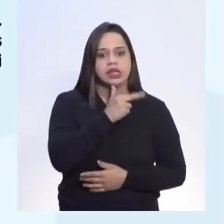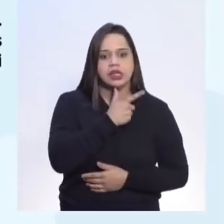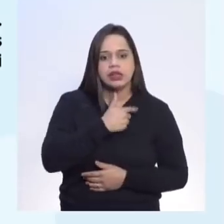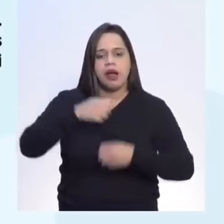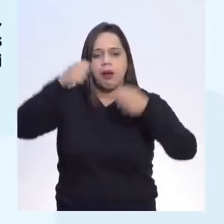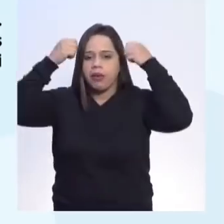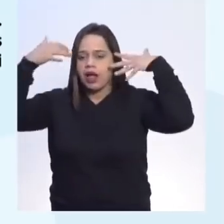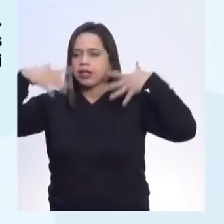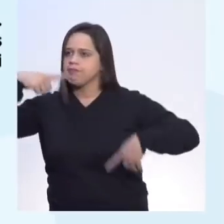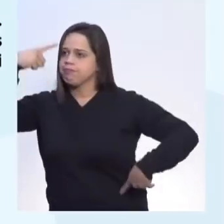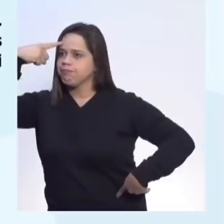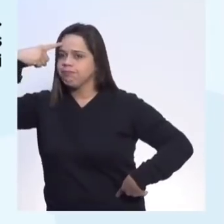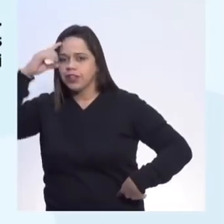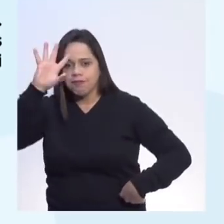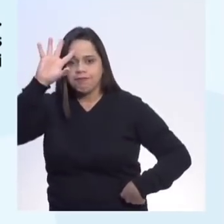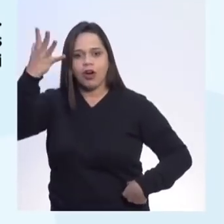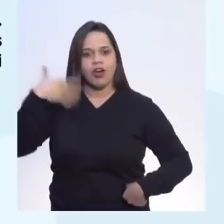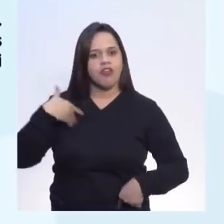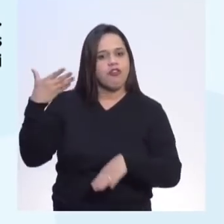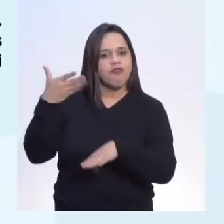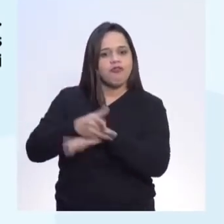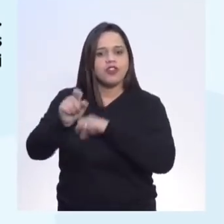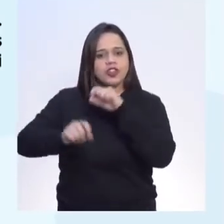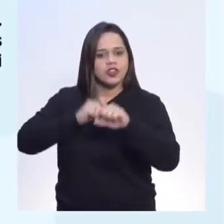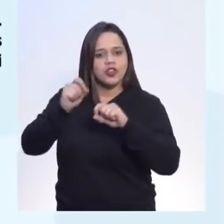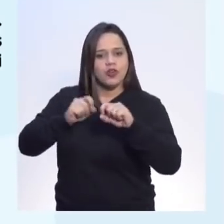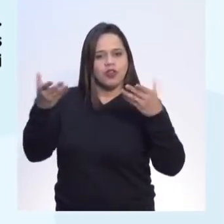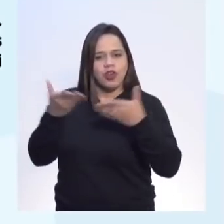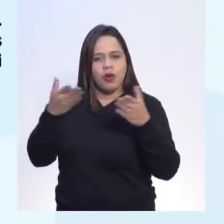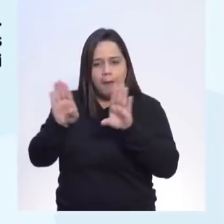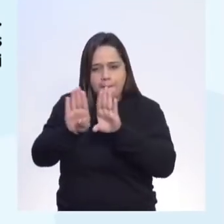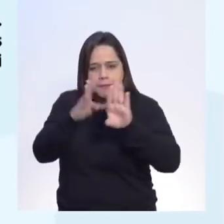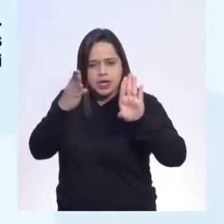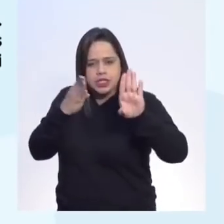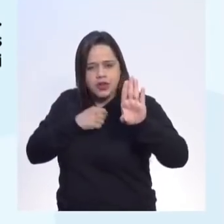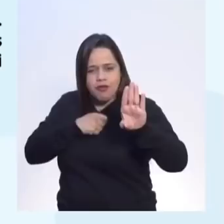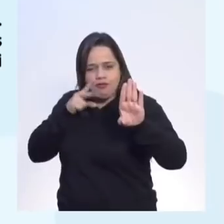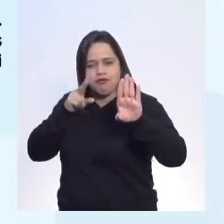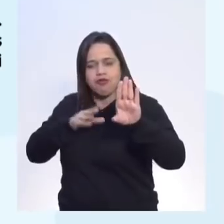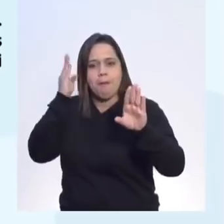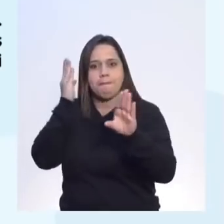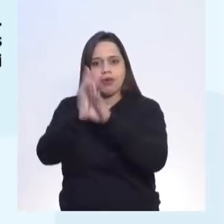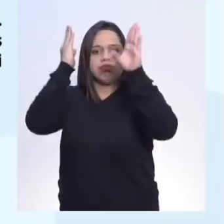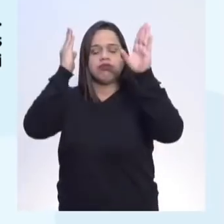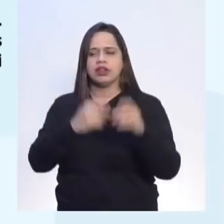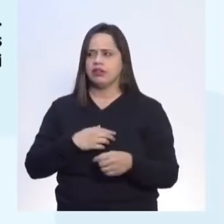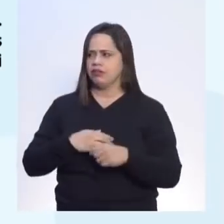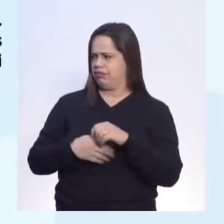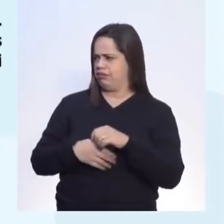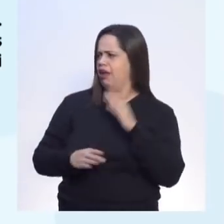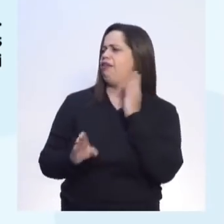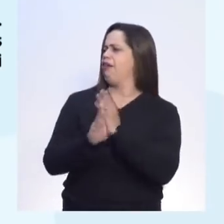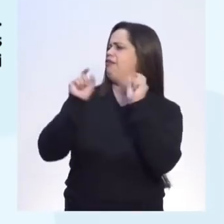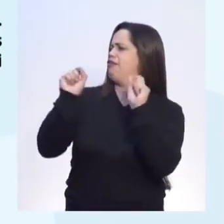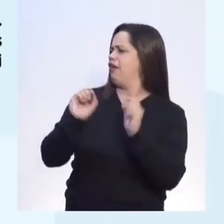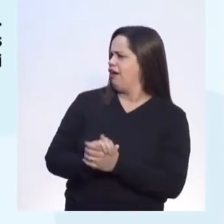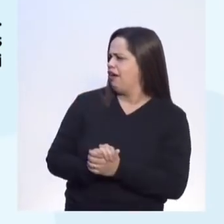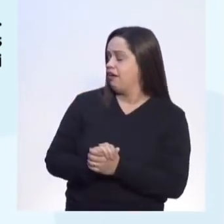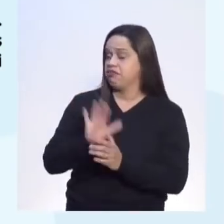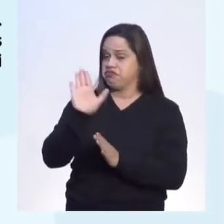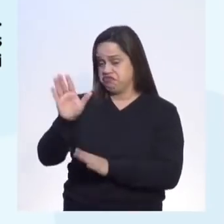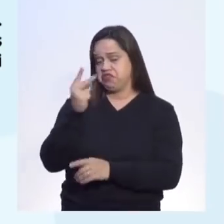agir. Emília, vou pregar uma peça no primeiro sacerdote que chegar. Pedrinho, que peça? Emília, você vai